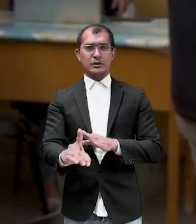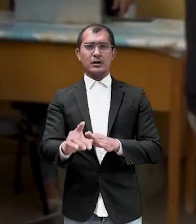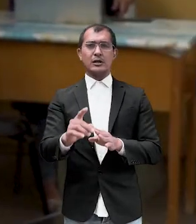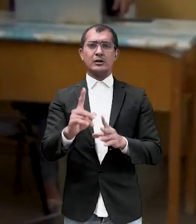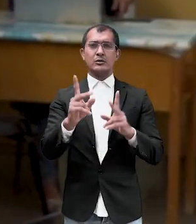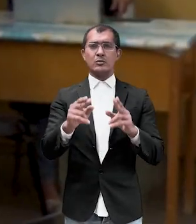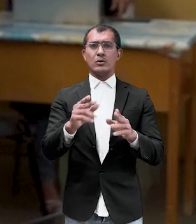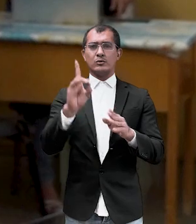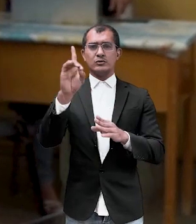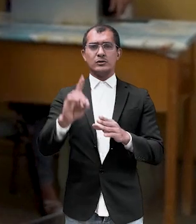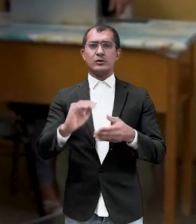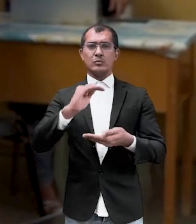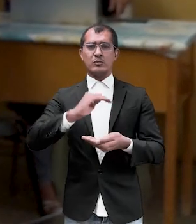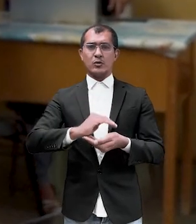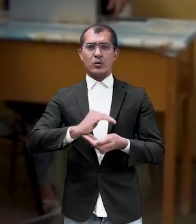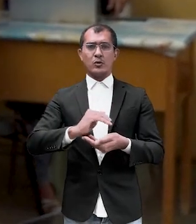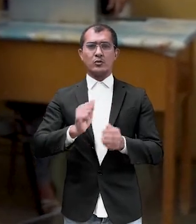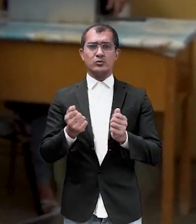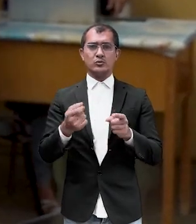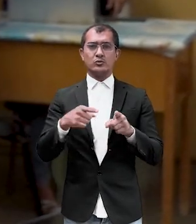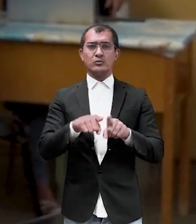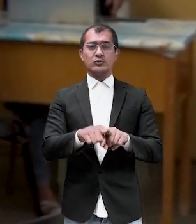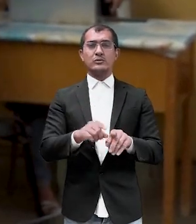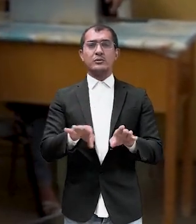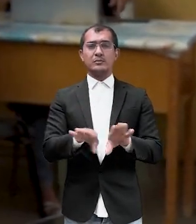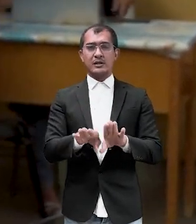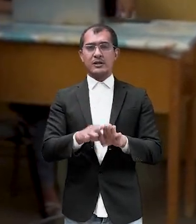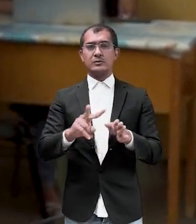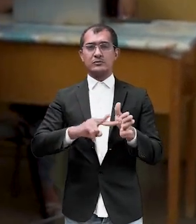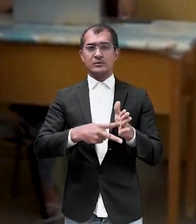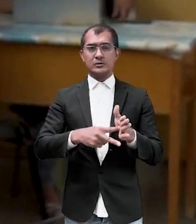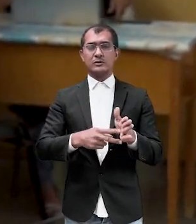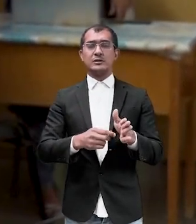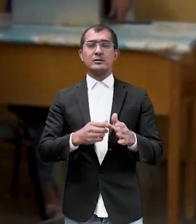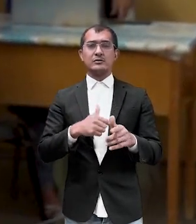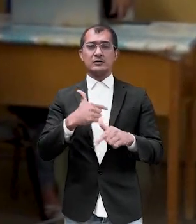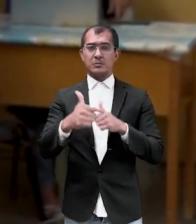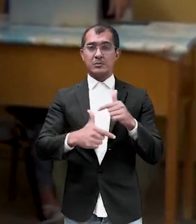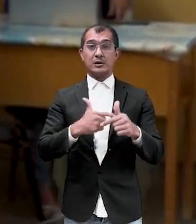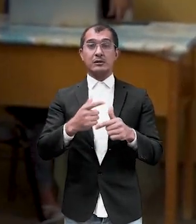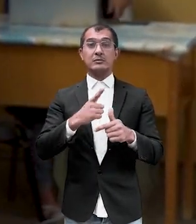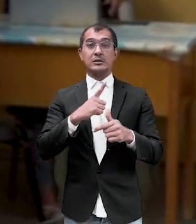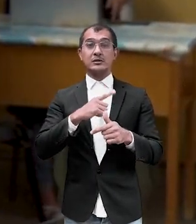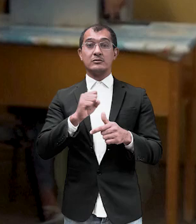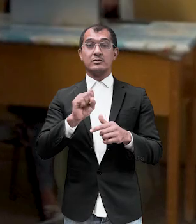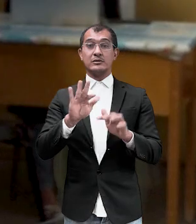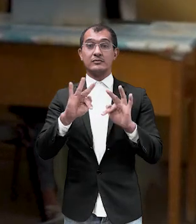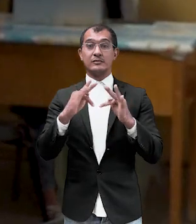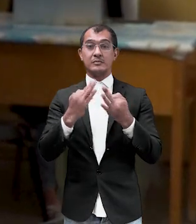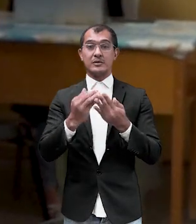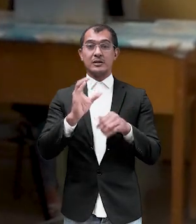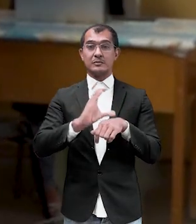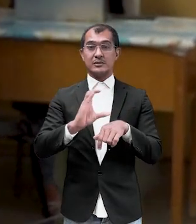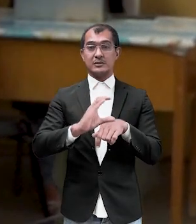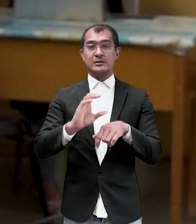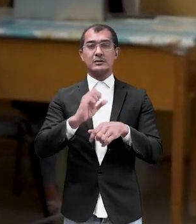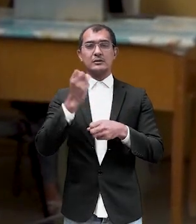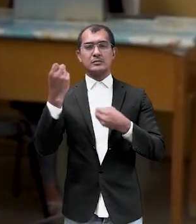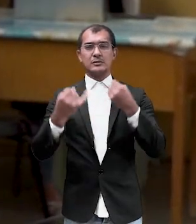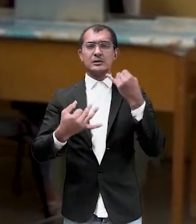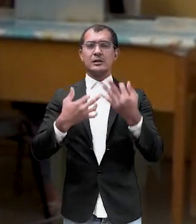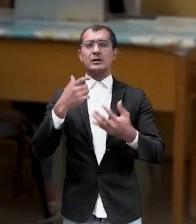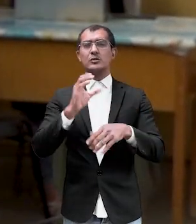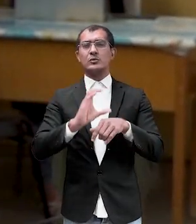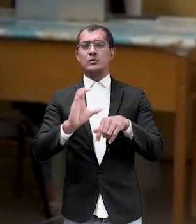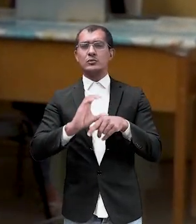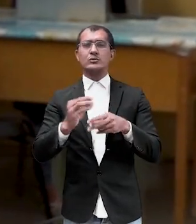orientações de direitos como direito do consumidor com Procom o cine com encaminhamento a mercado de trabalho o programa ser